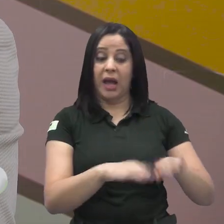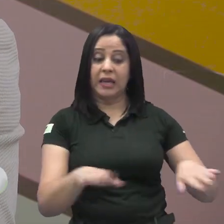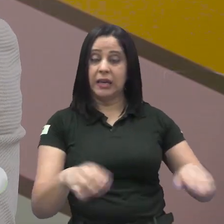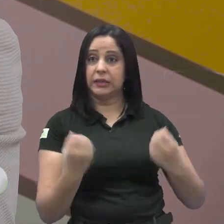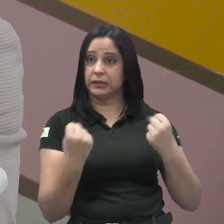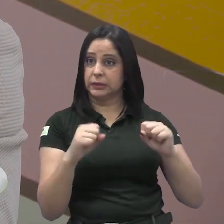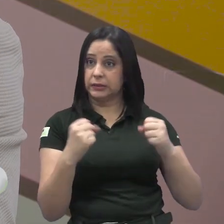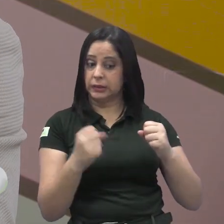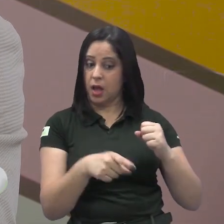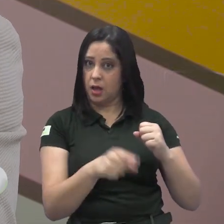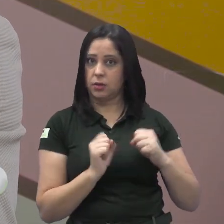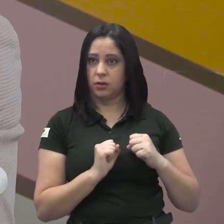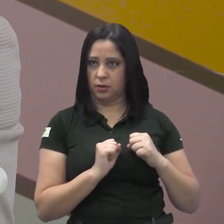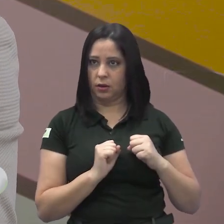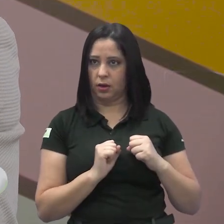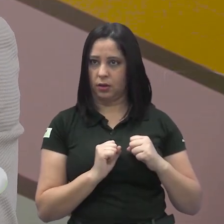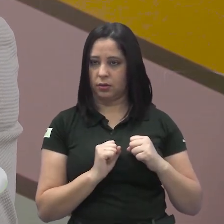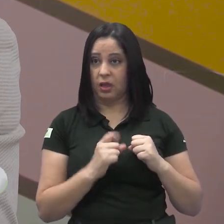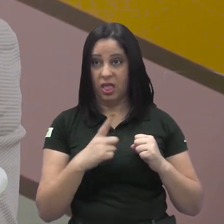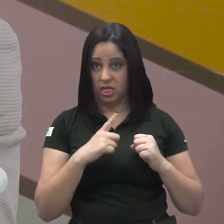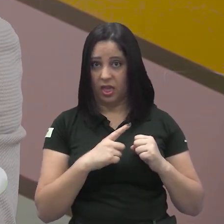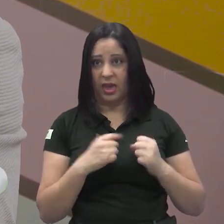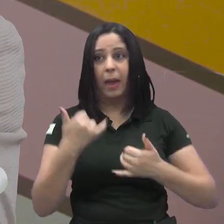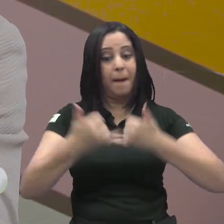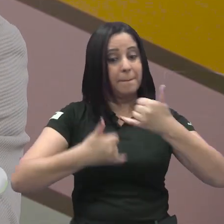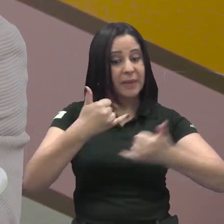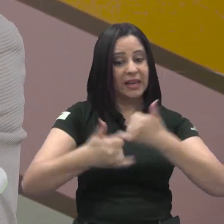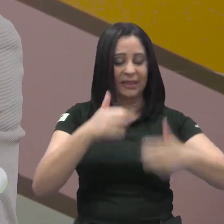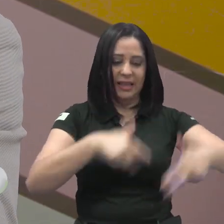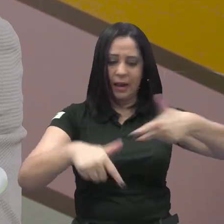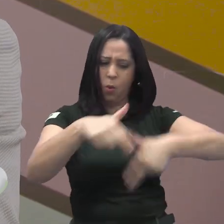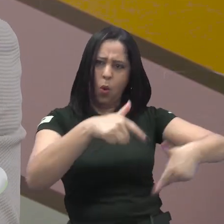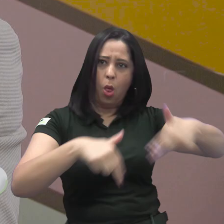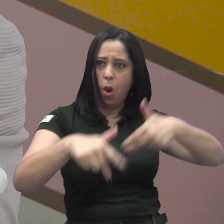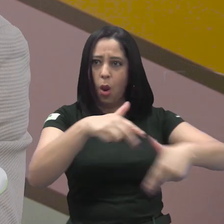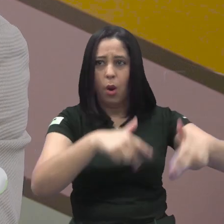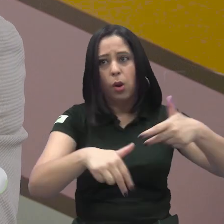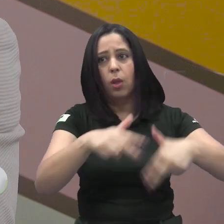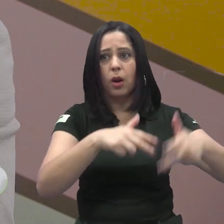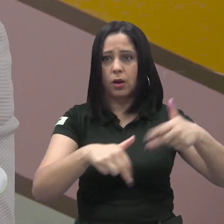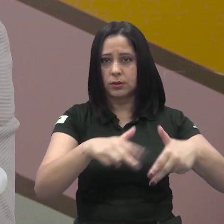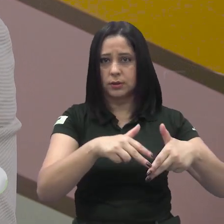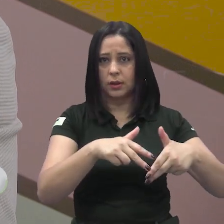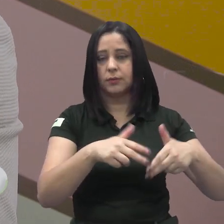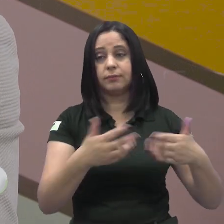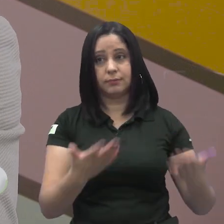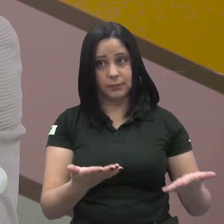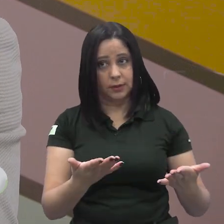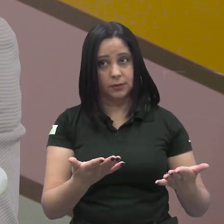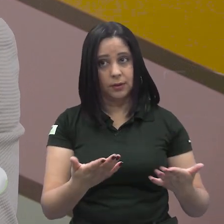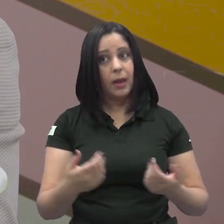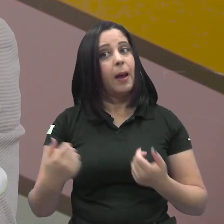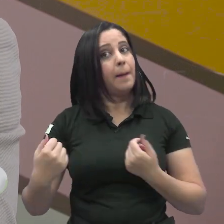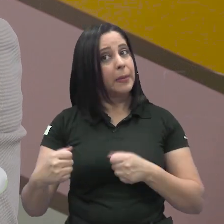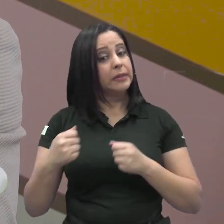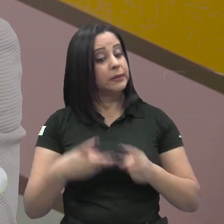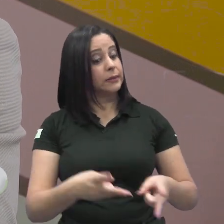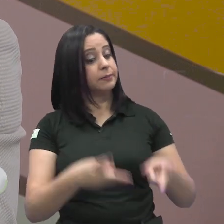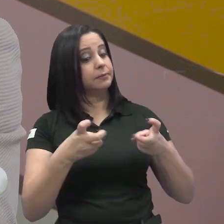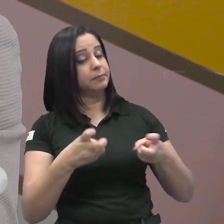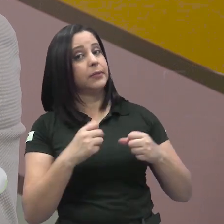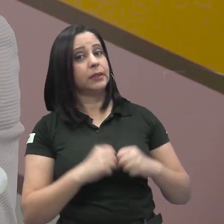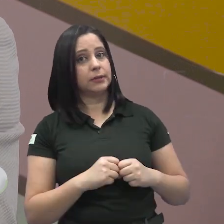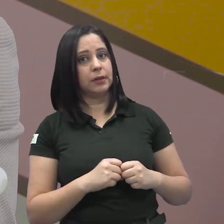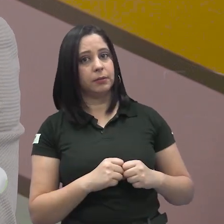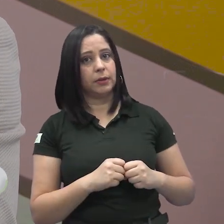física? Tem se priorizado as atividades físicas, as brincadeiras físicas do que a tela? Isso também tem que ser levado em